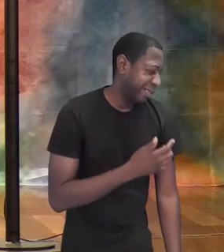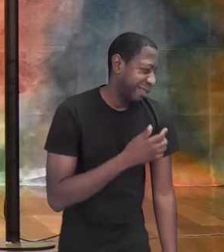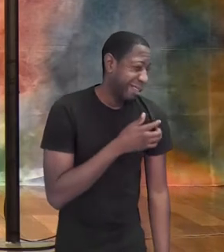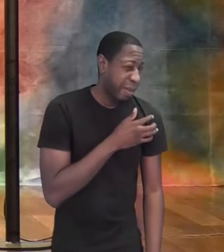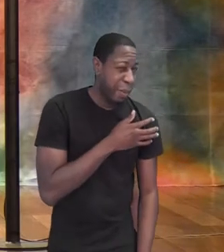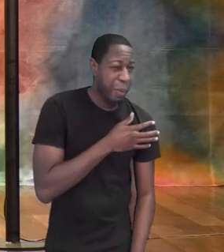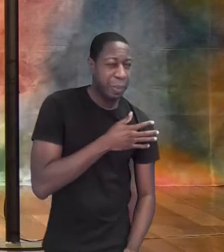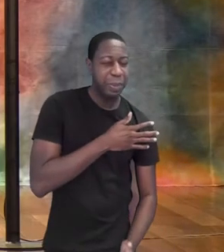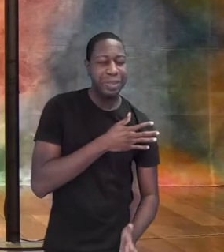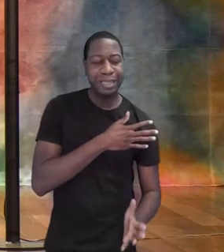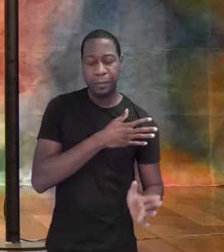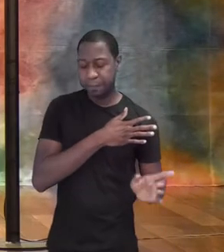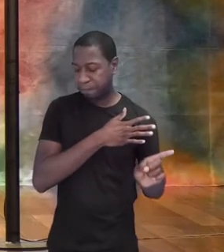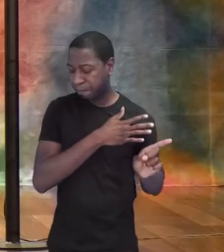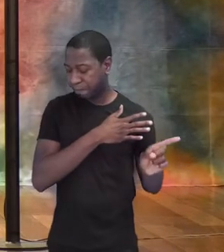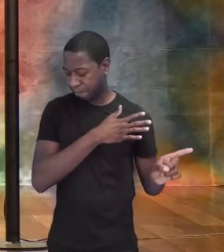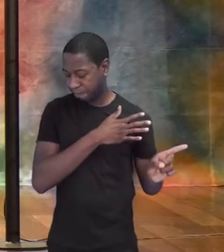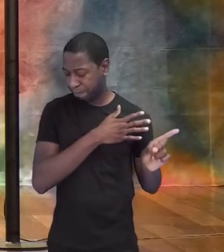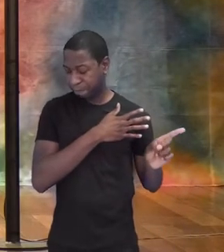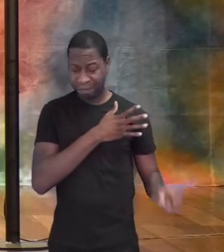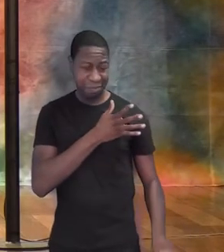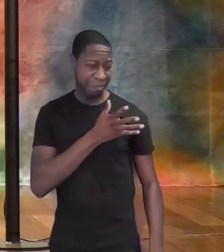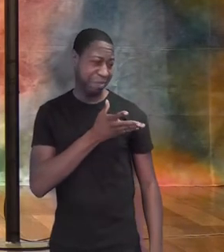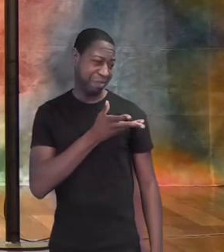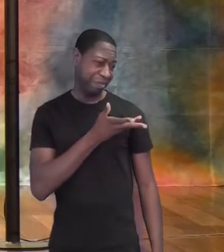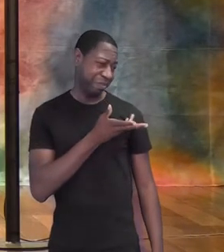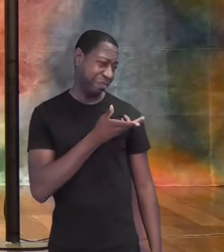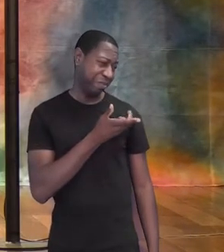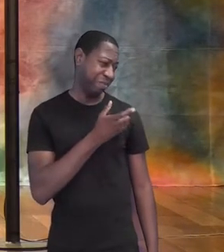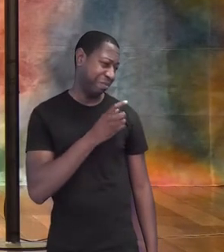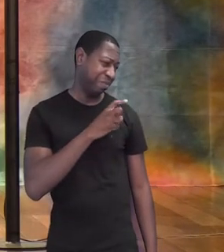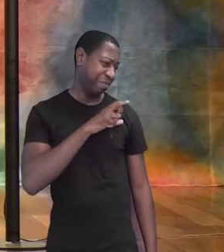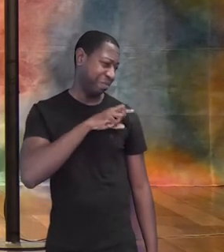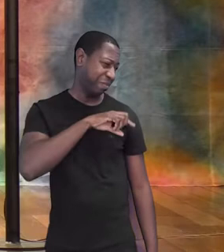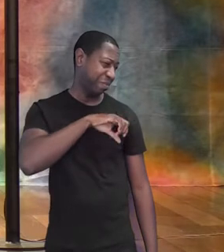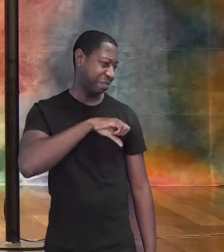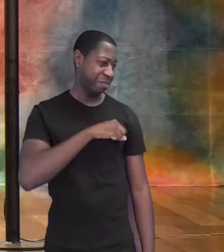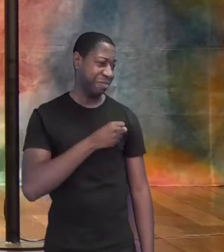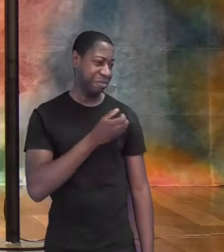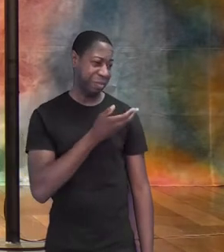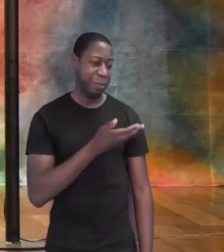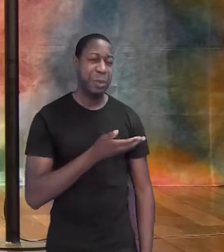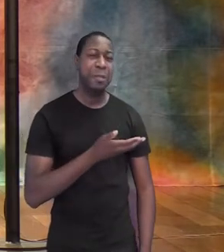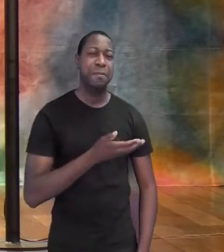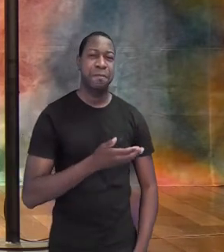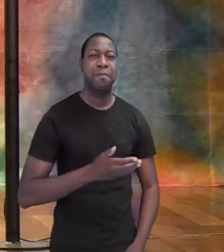soluço um coração bem feito por você.